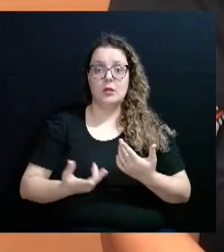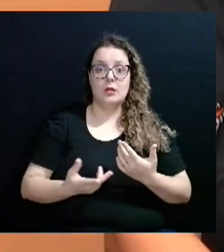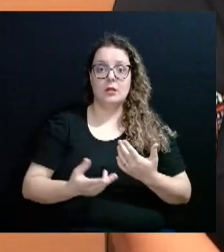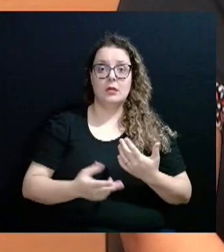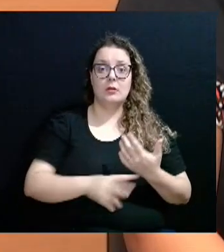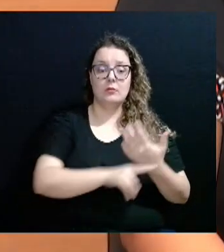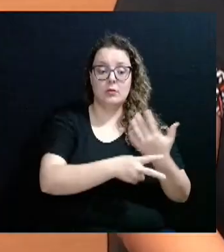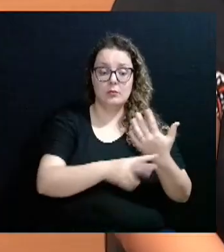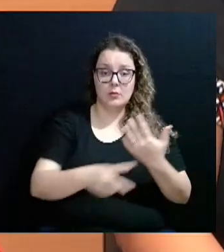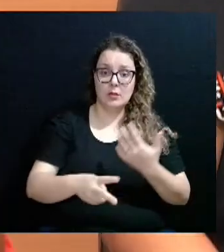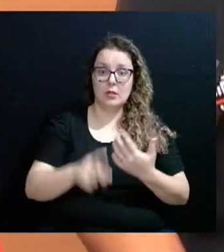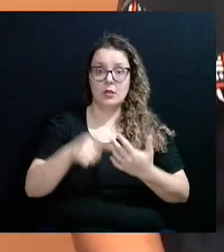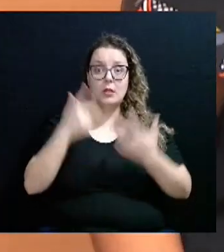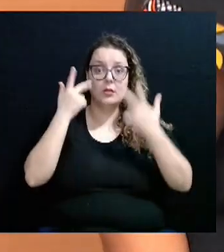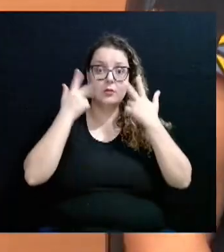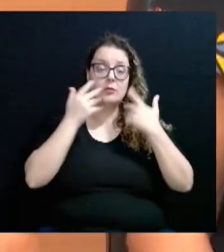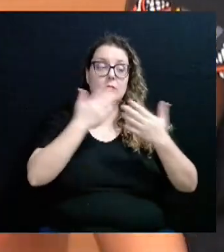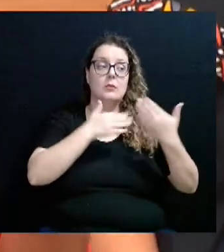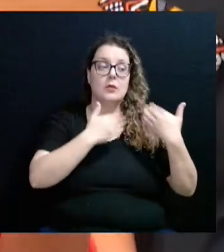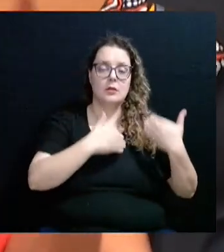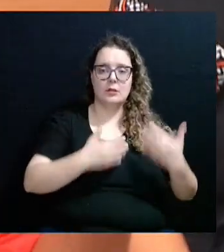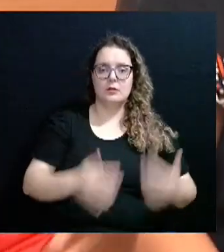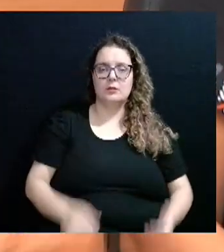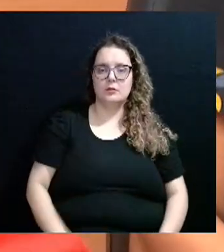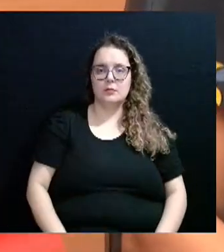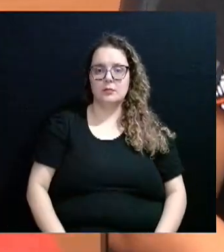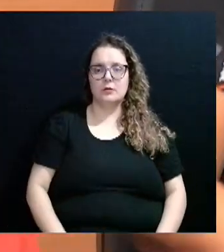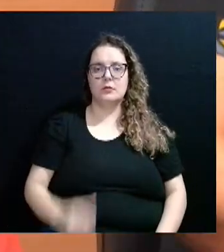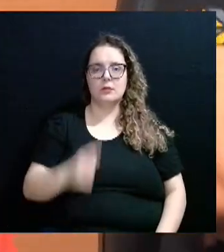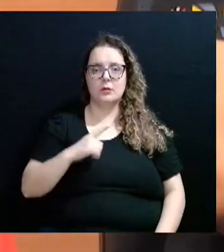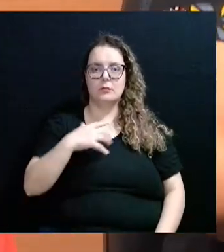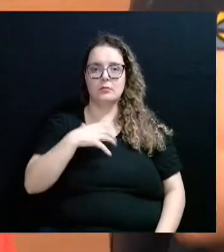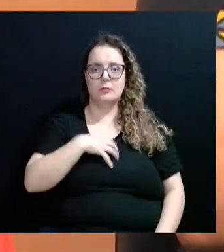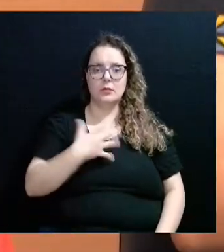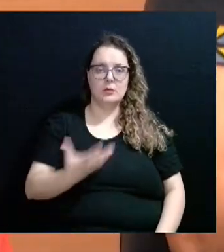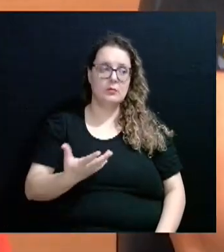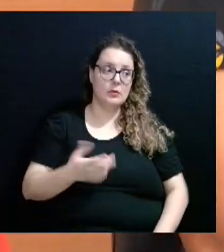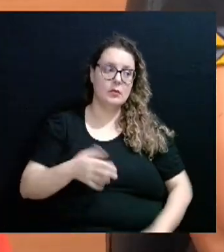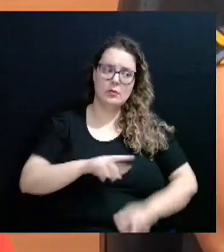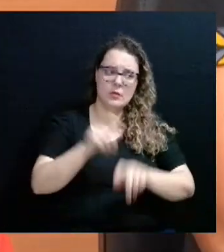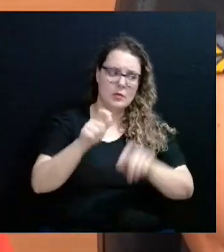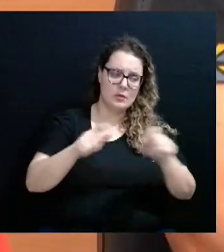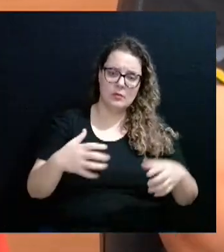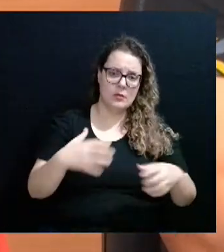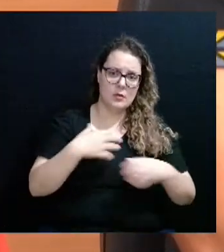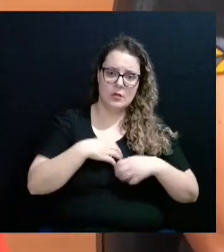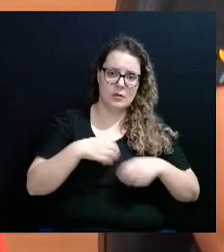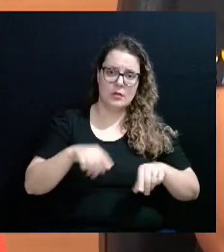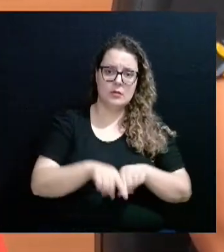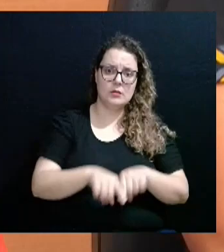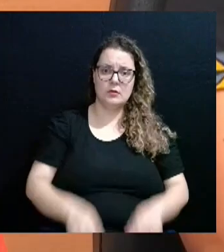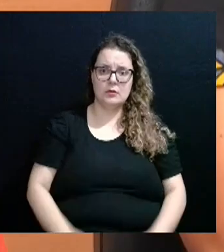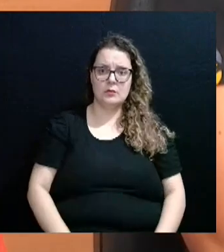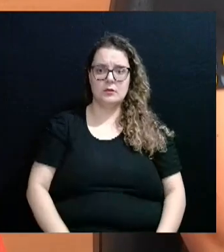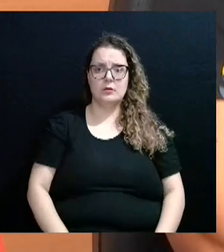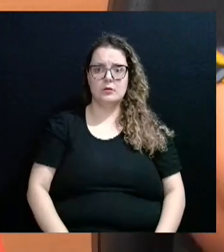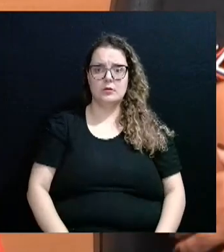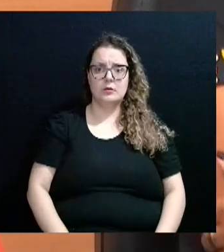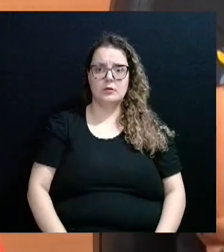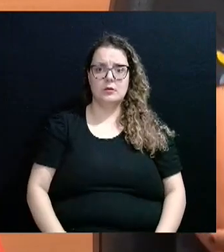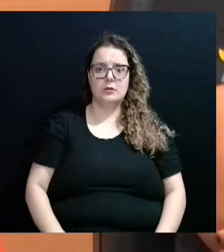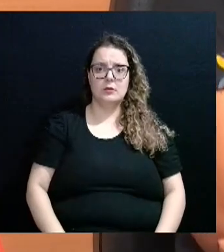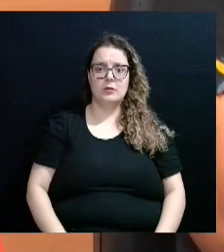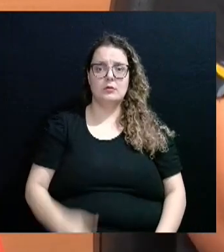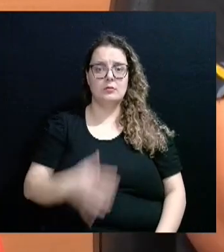né? Então, o que ele estava sentindo é o que milhares de pessoas estavam sentindo. Então, aquilo ali foi comum a mim também. Falei, caralho, mano,